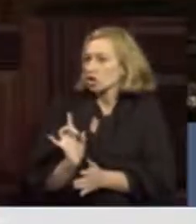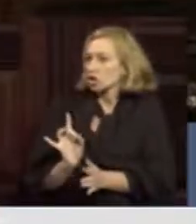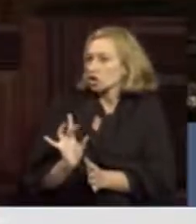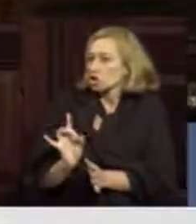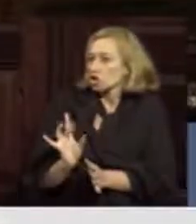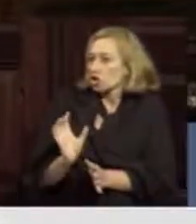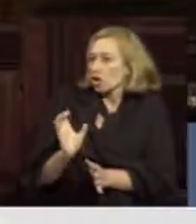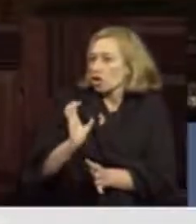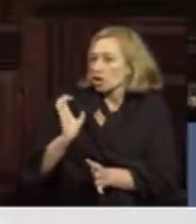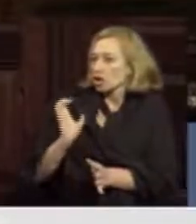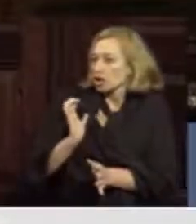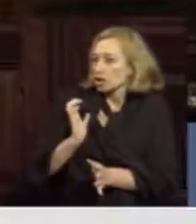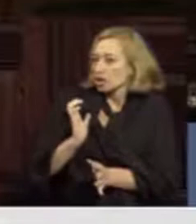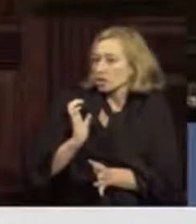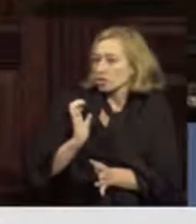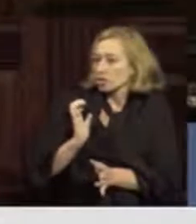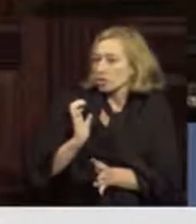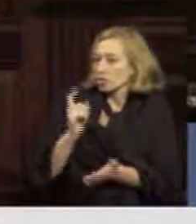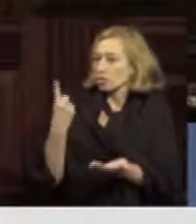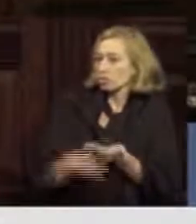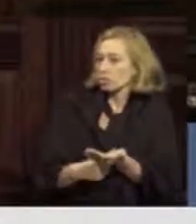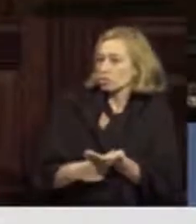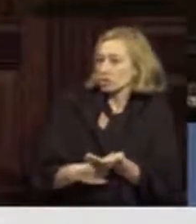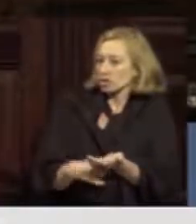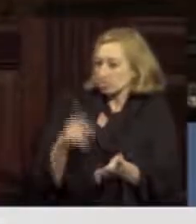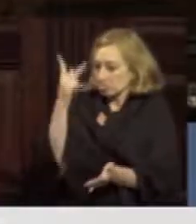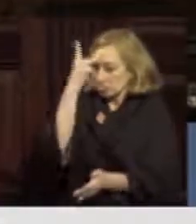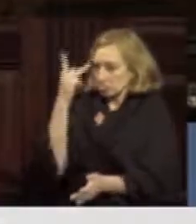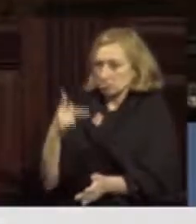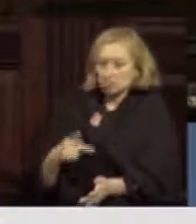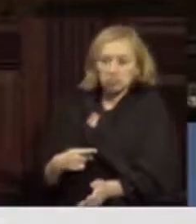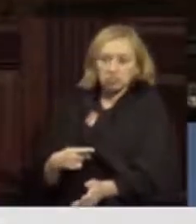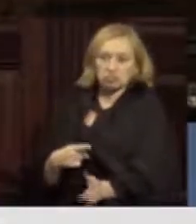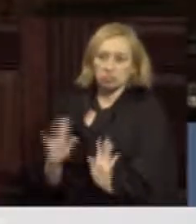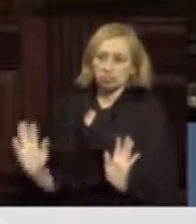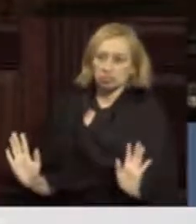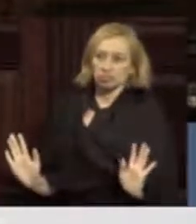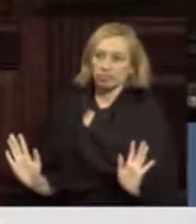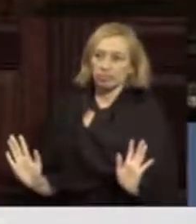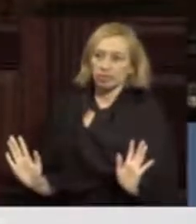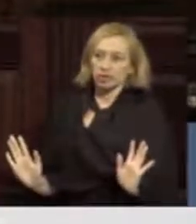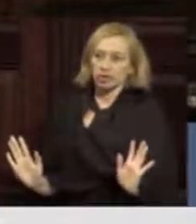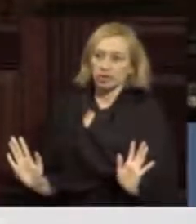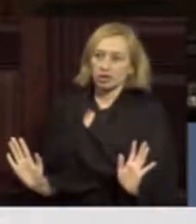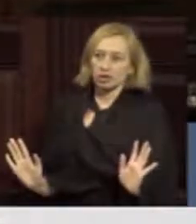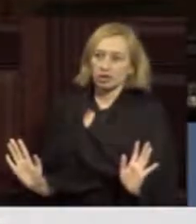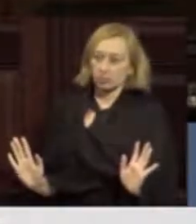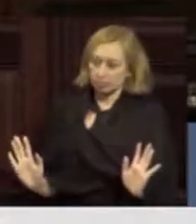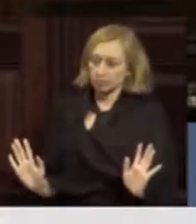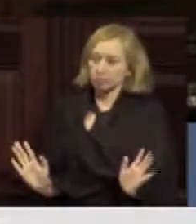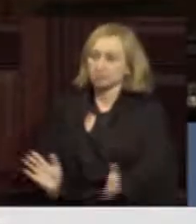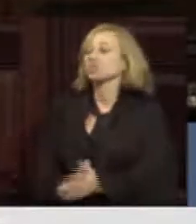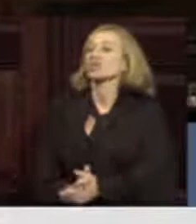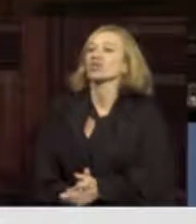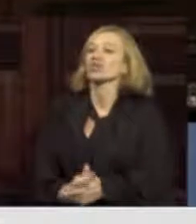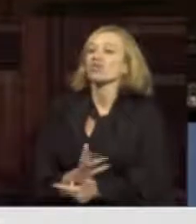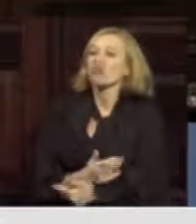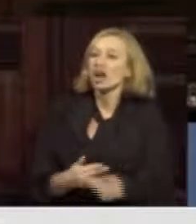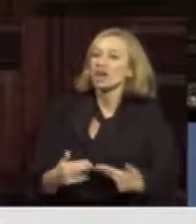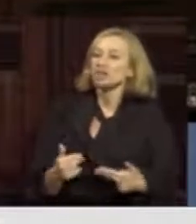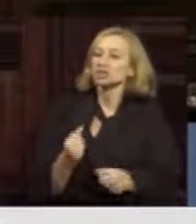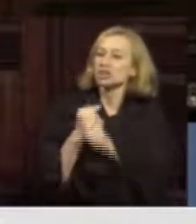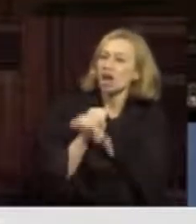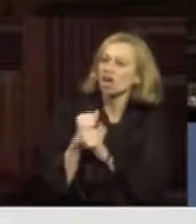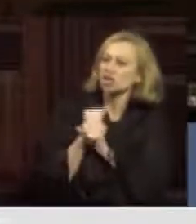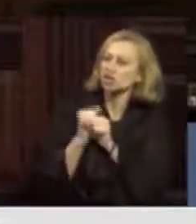seus próprios interesses, olhando para o próprio umbigo. Contra esses, muitos aqui lutaram por muitos anos